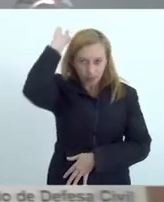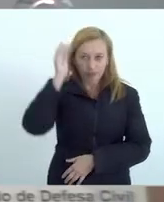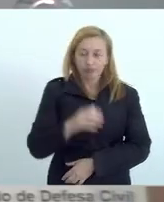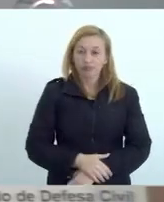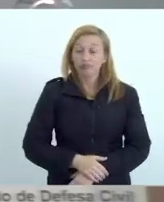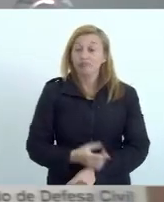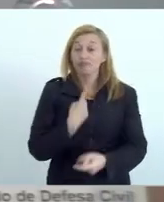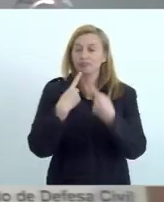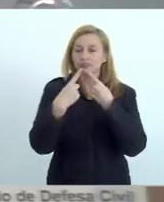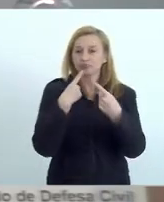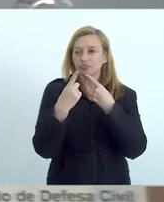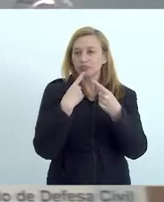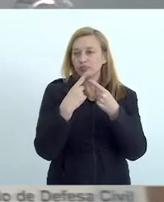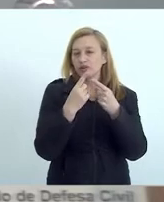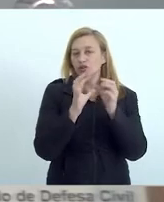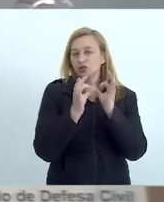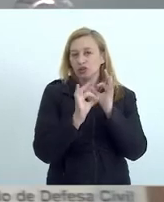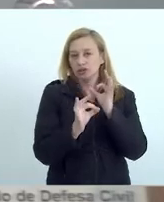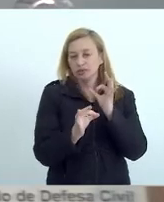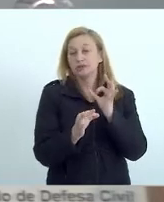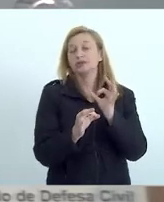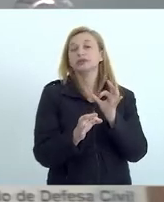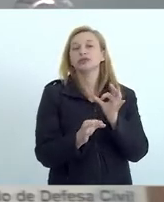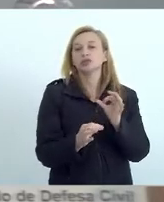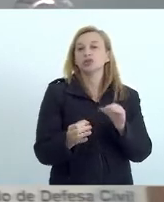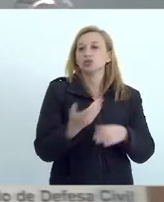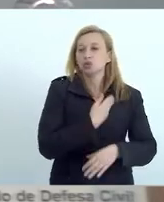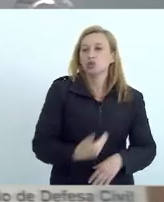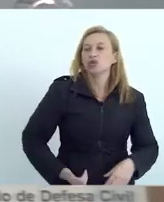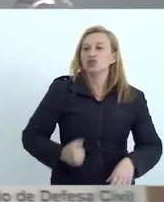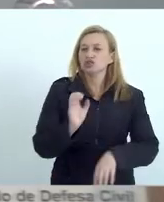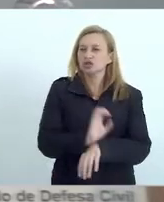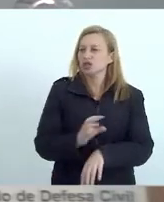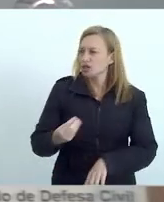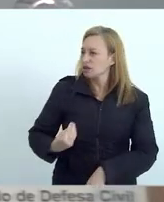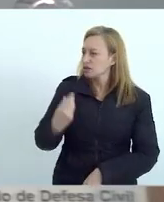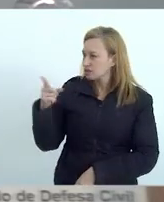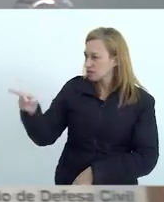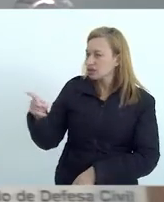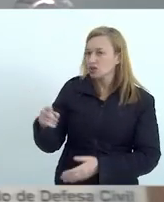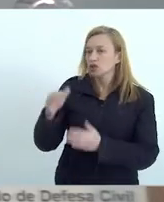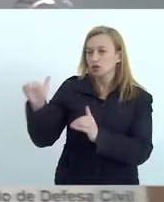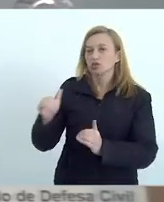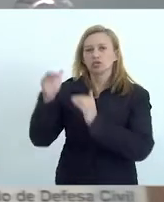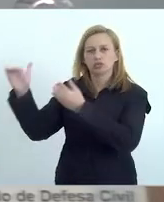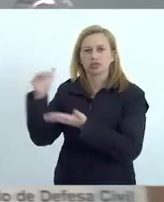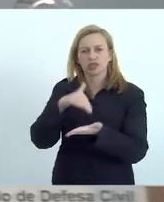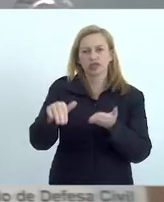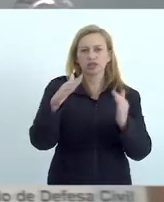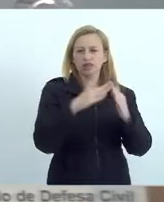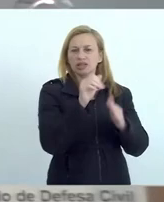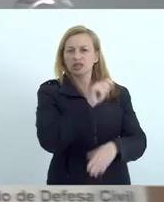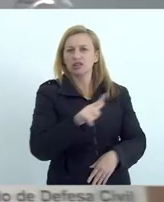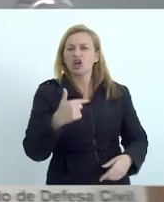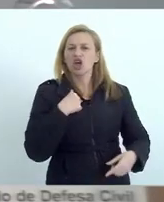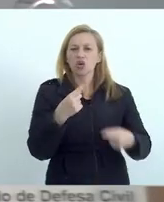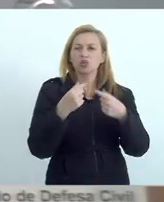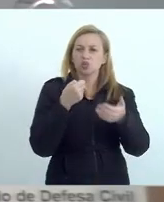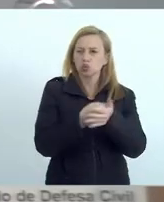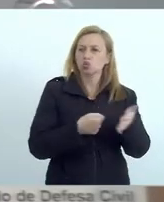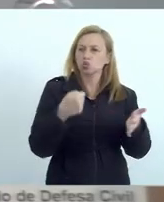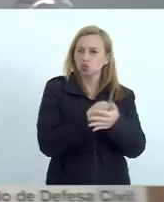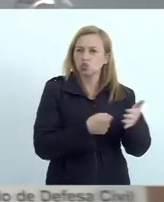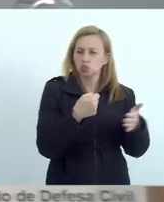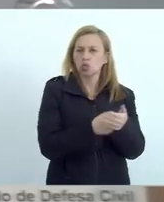pão uma discussão dura no Governo do Estado está presente aqui o subsecretário da casa civil o quanto eu briguei